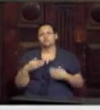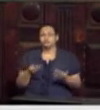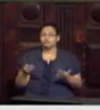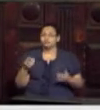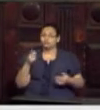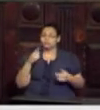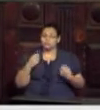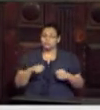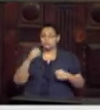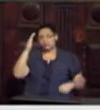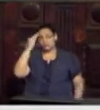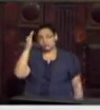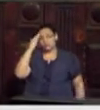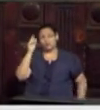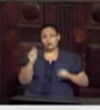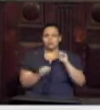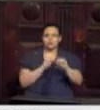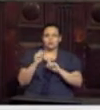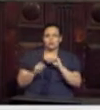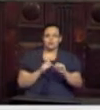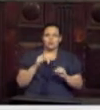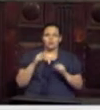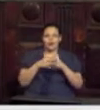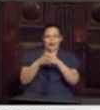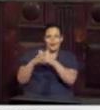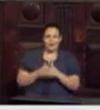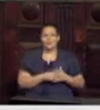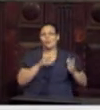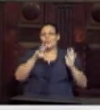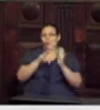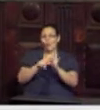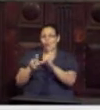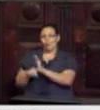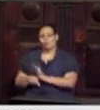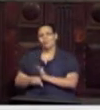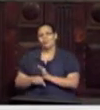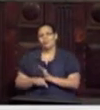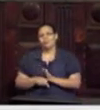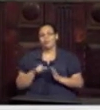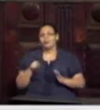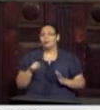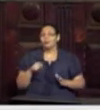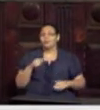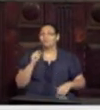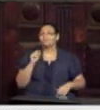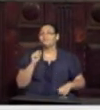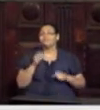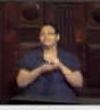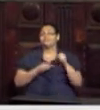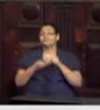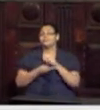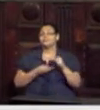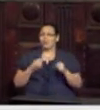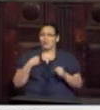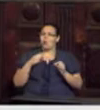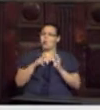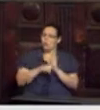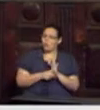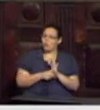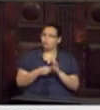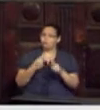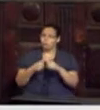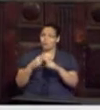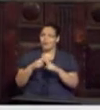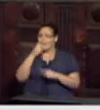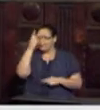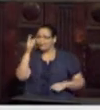gente tem que entender que o roubo de carga, ele segue a um princípio básico. Eu roubo porque eu